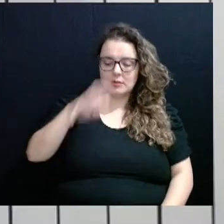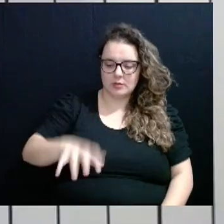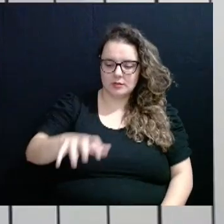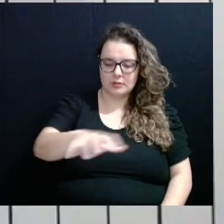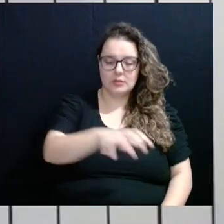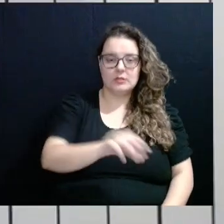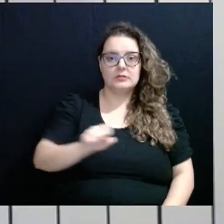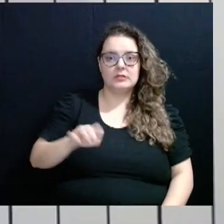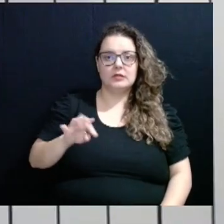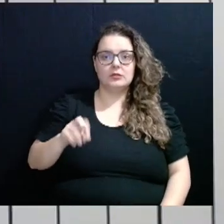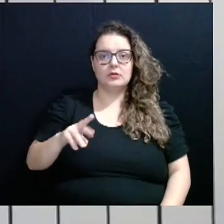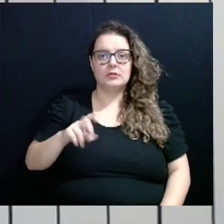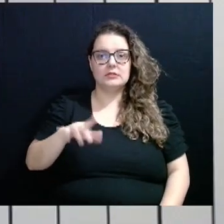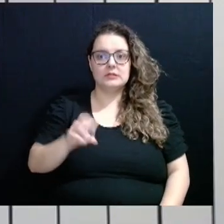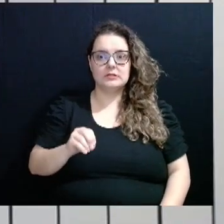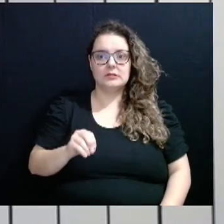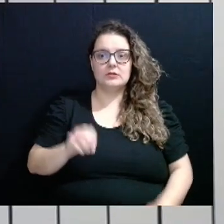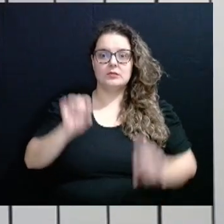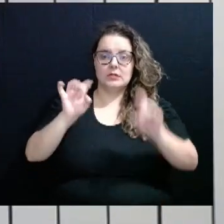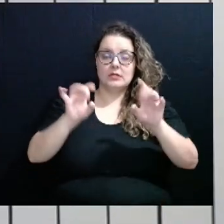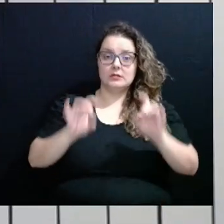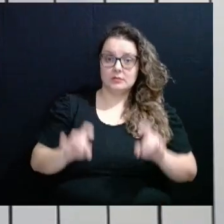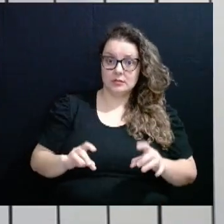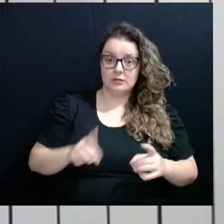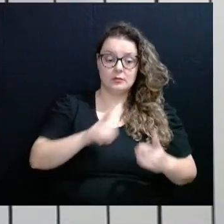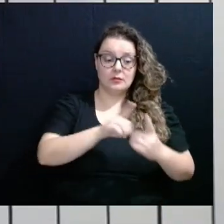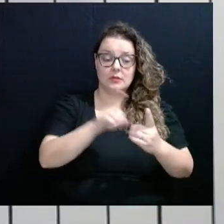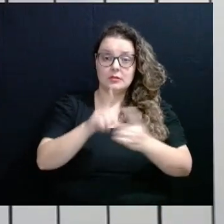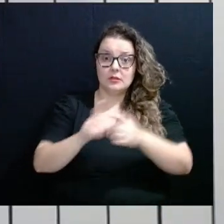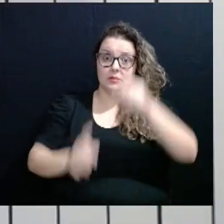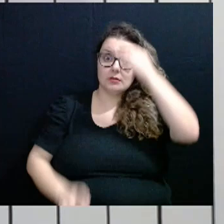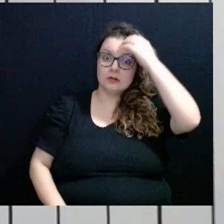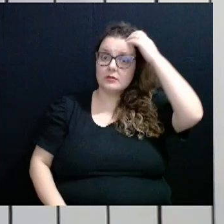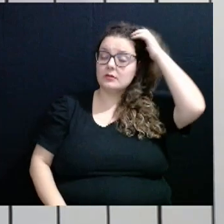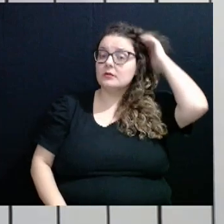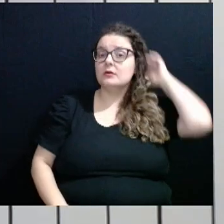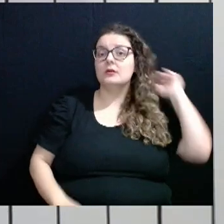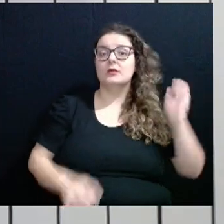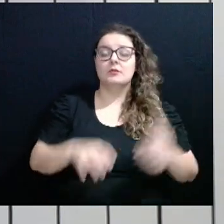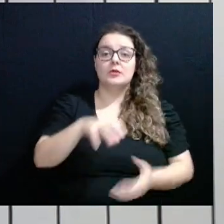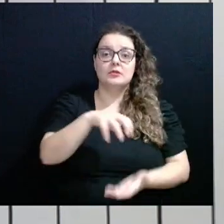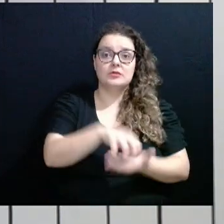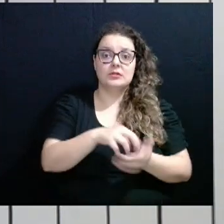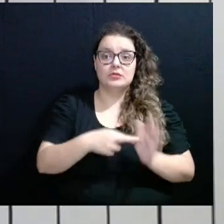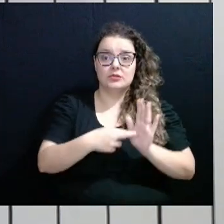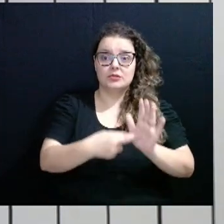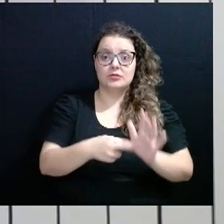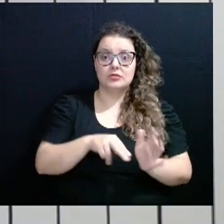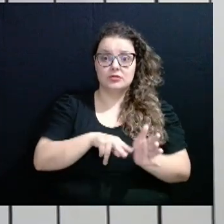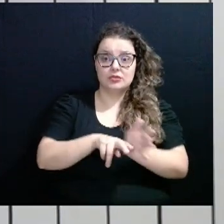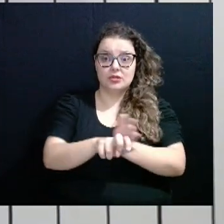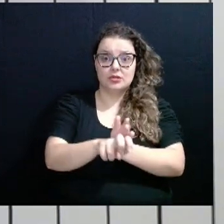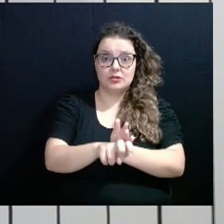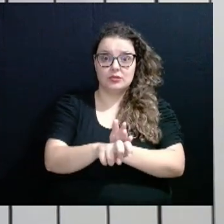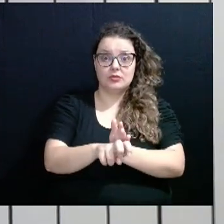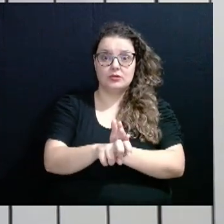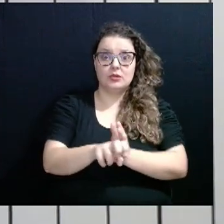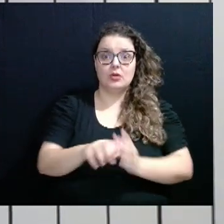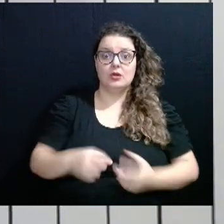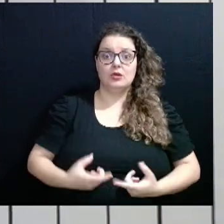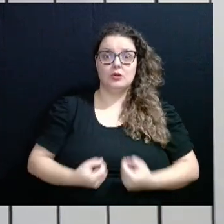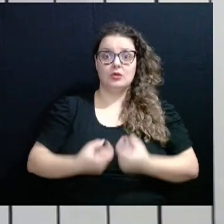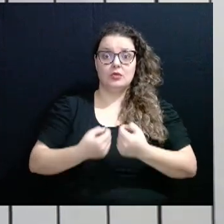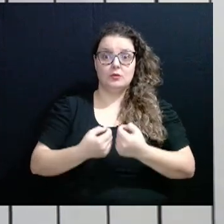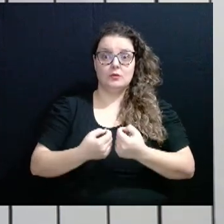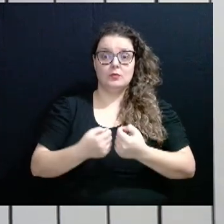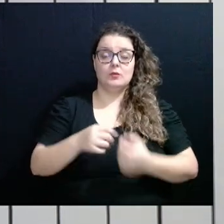assistência em especialidades com atendimentos pelo Centro de Referência de Diagnóstico em Oncologia, no espaço